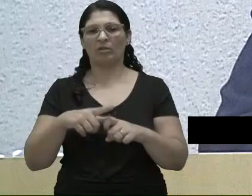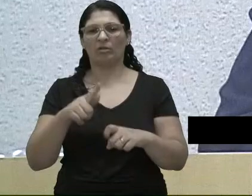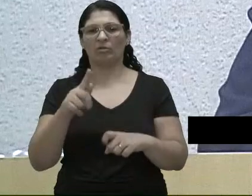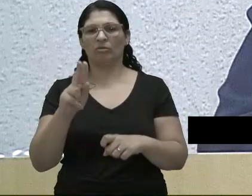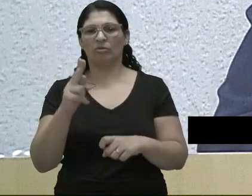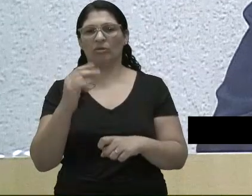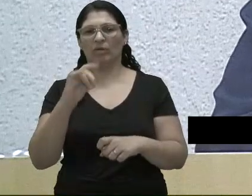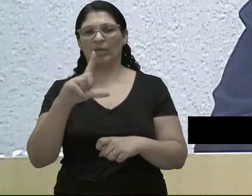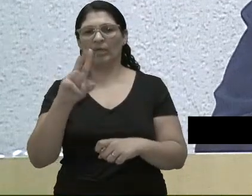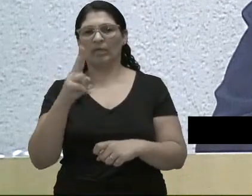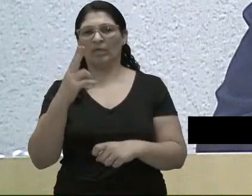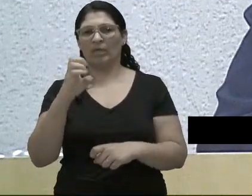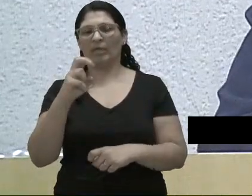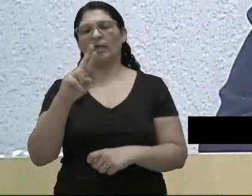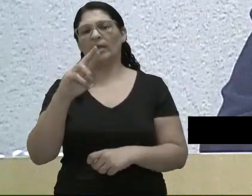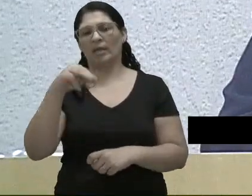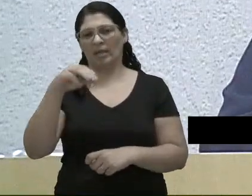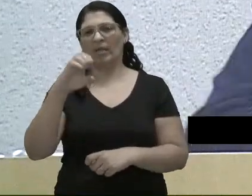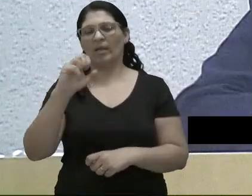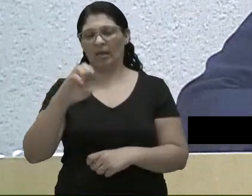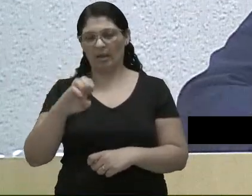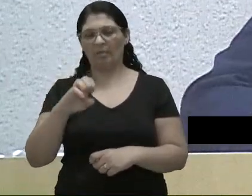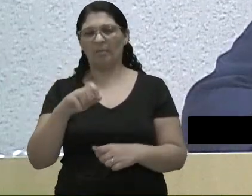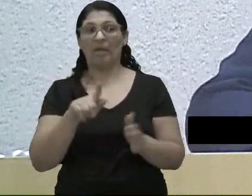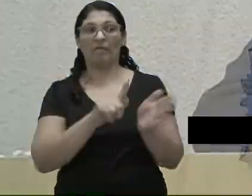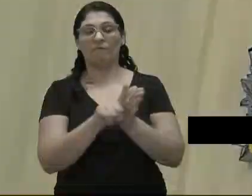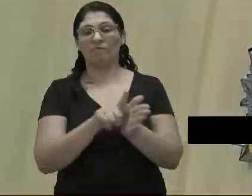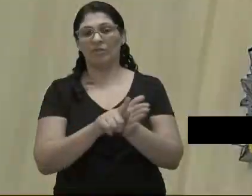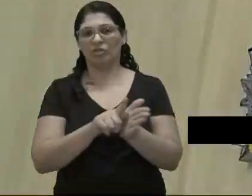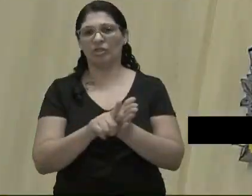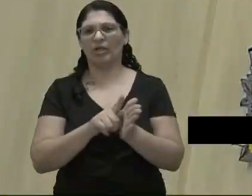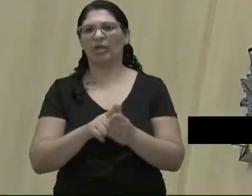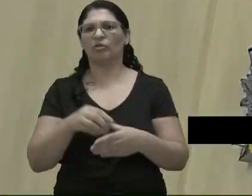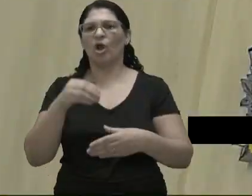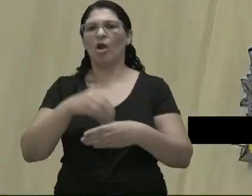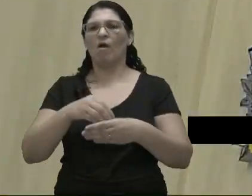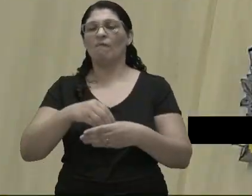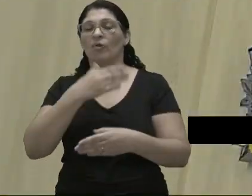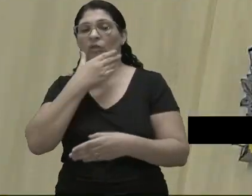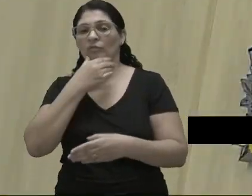como vota vereador Serginho do PP.